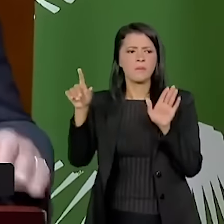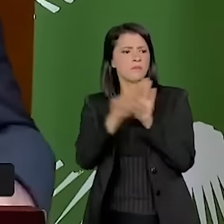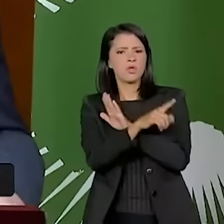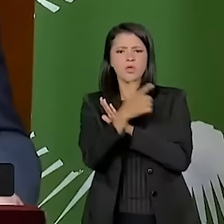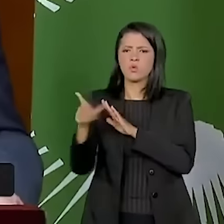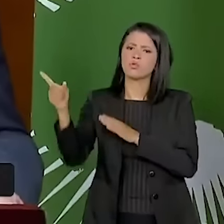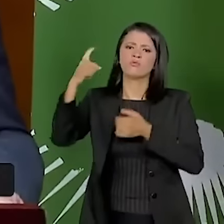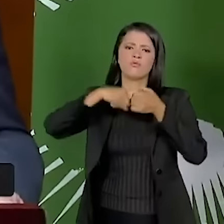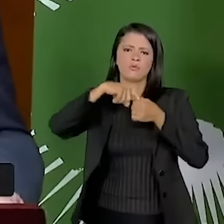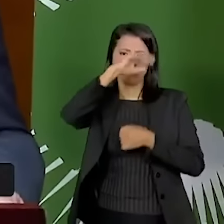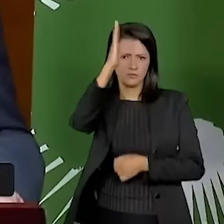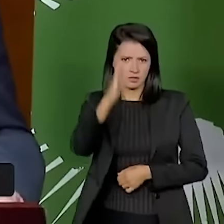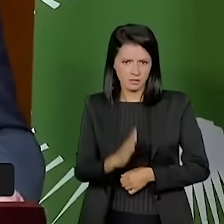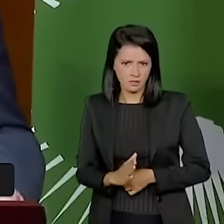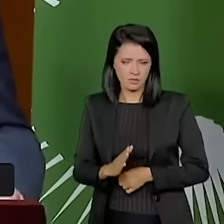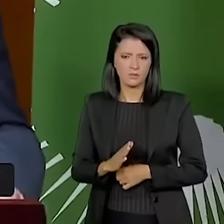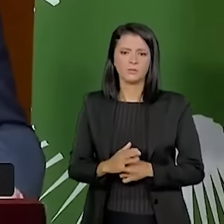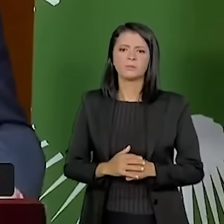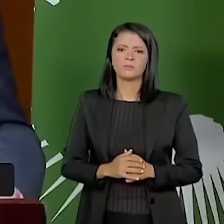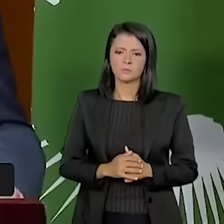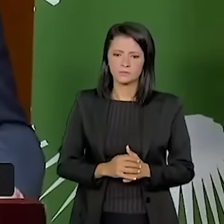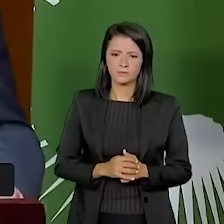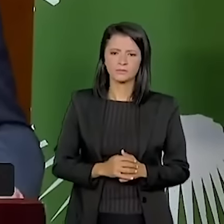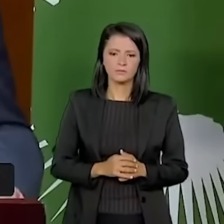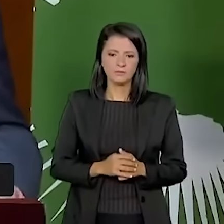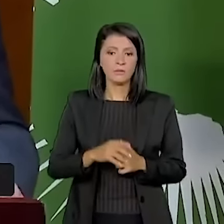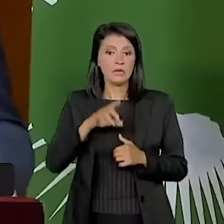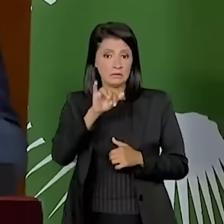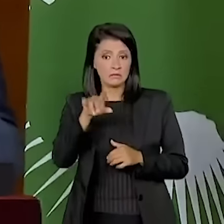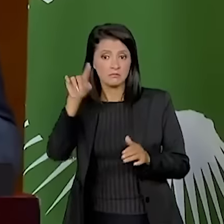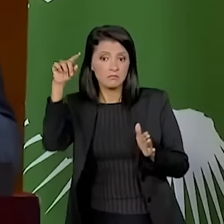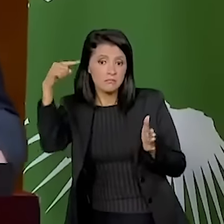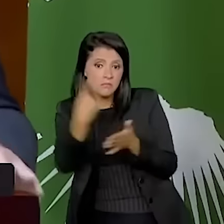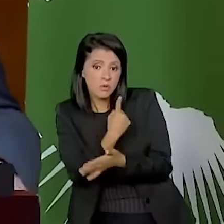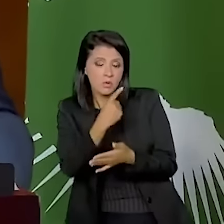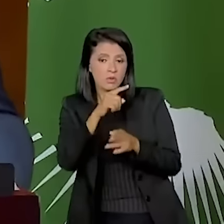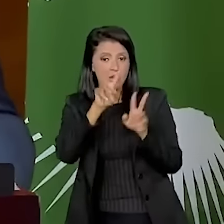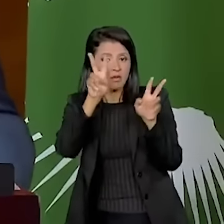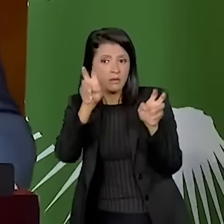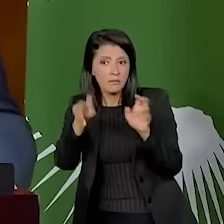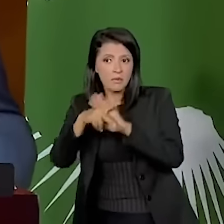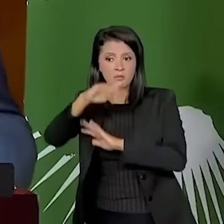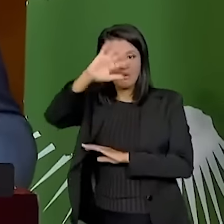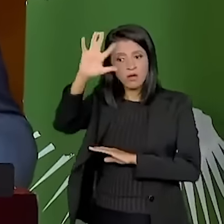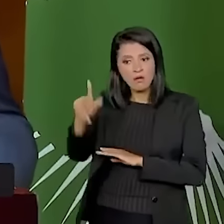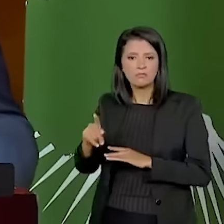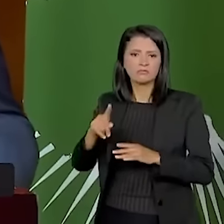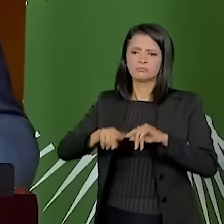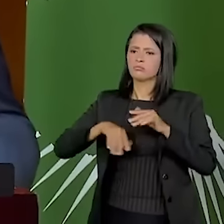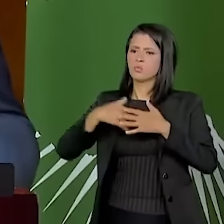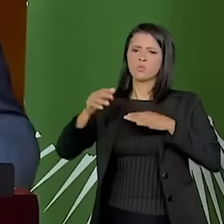a gente retornar para o Brasil. Se for para perguntar coisa da África, pergunte o que quiserem.